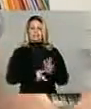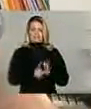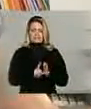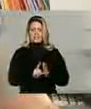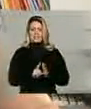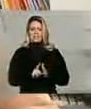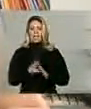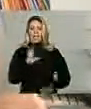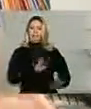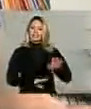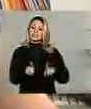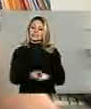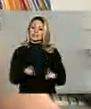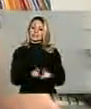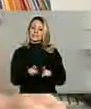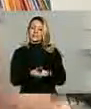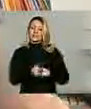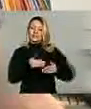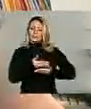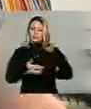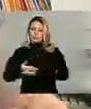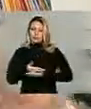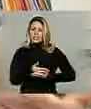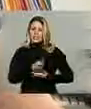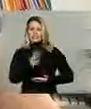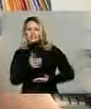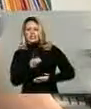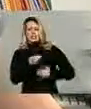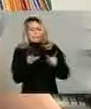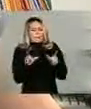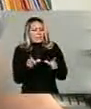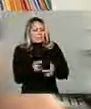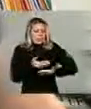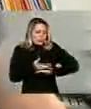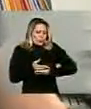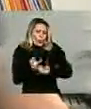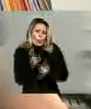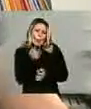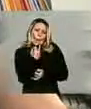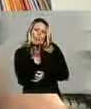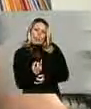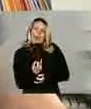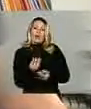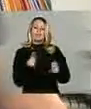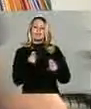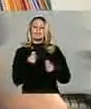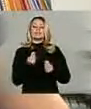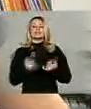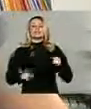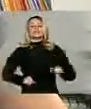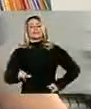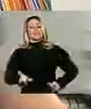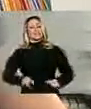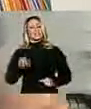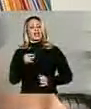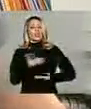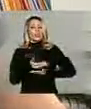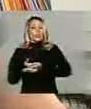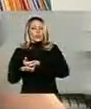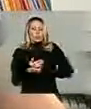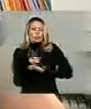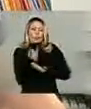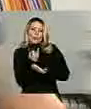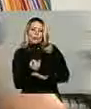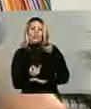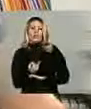vezes de bebês, que hoje em dia nós estamos vendo 600 gramas, 700 gramas, tu imagina o quanto sofrimento que é para um bebê nascer